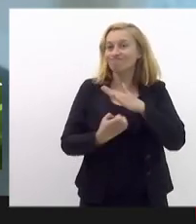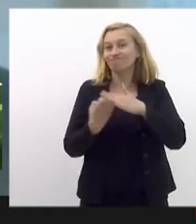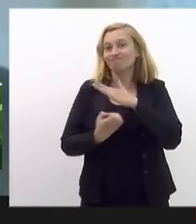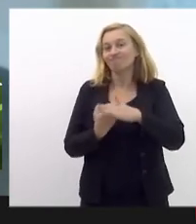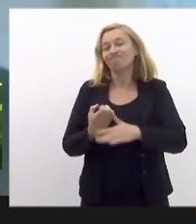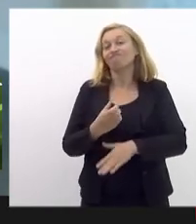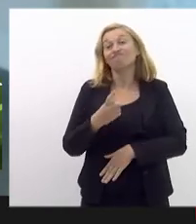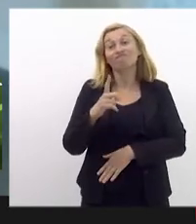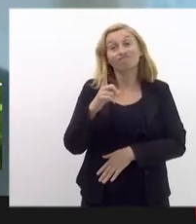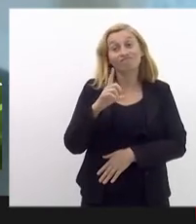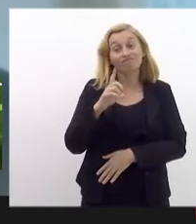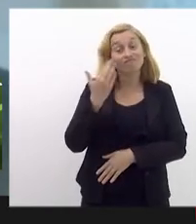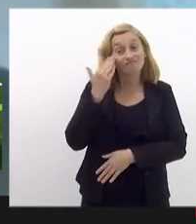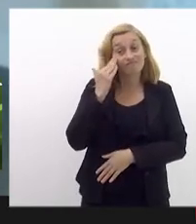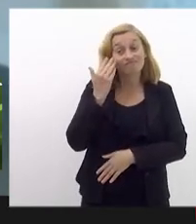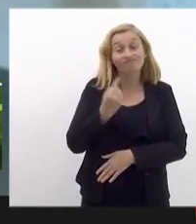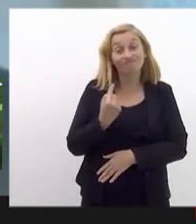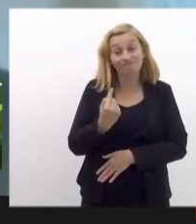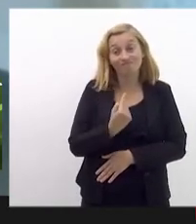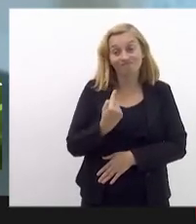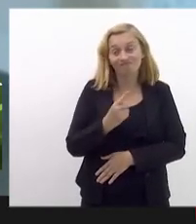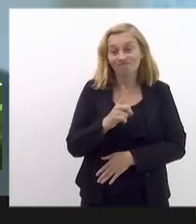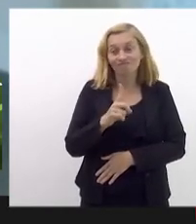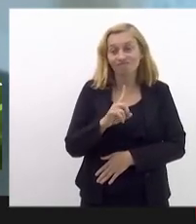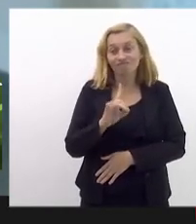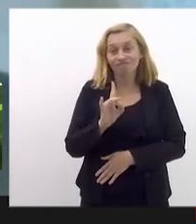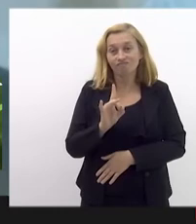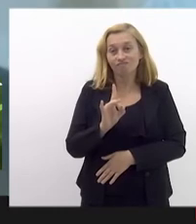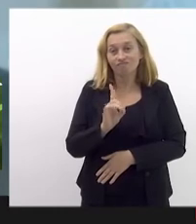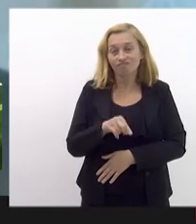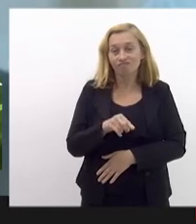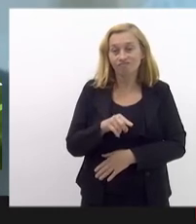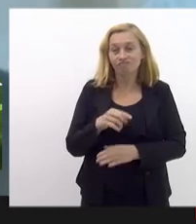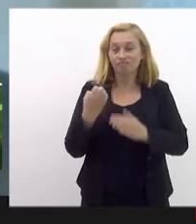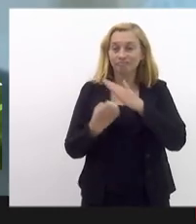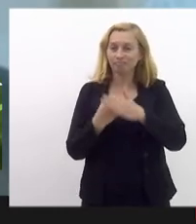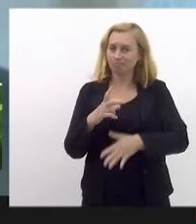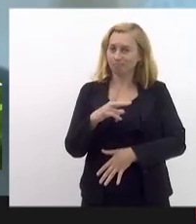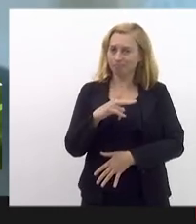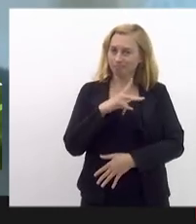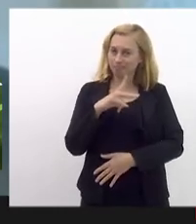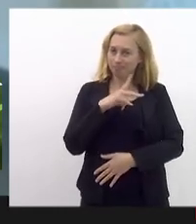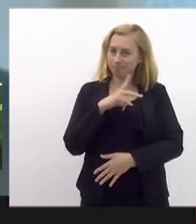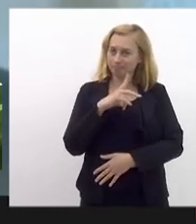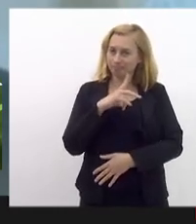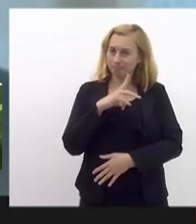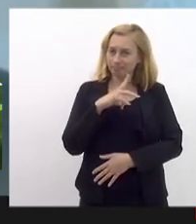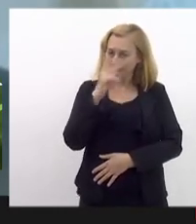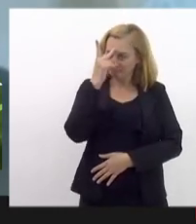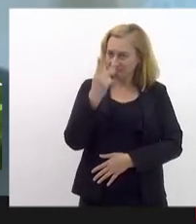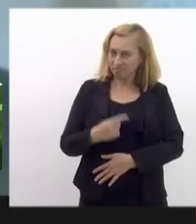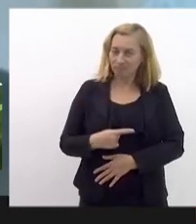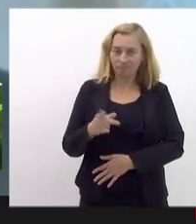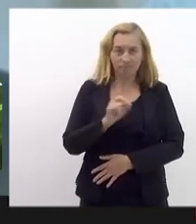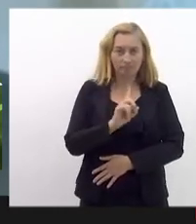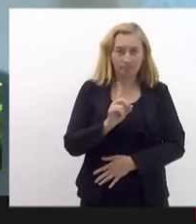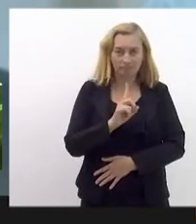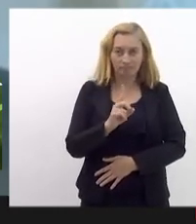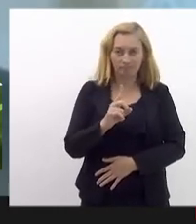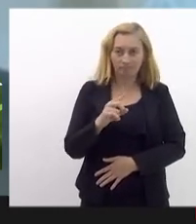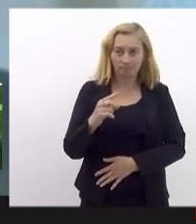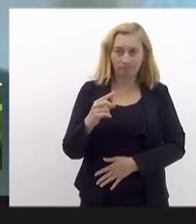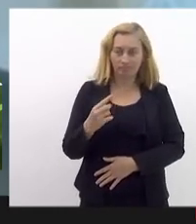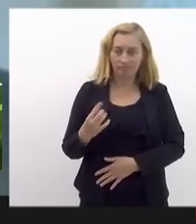nós entendemos que não é a representação individual que vai dar legitimidade ao próprio Conselho.